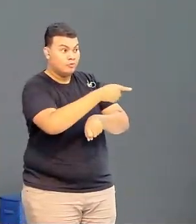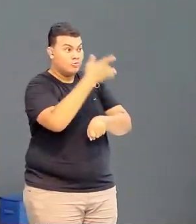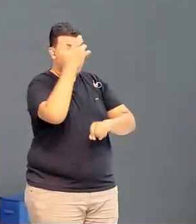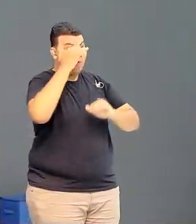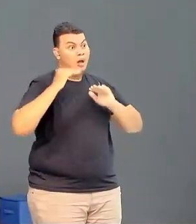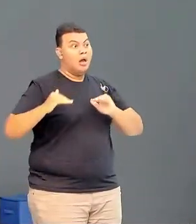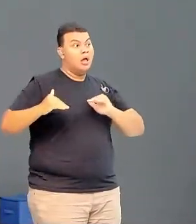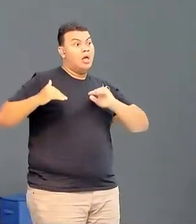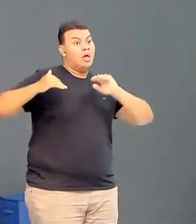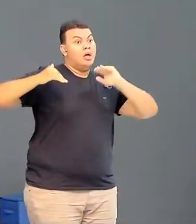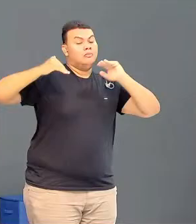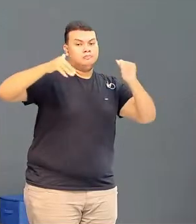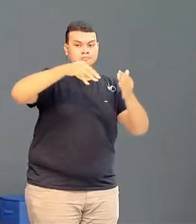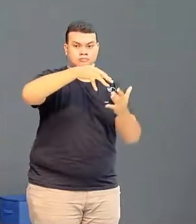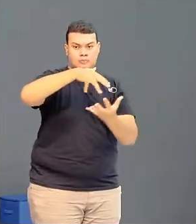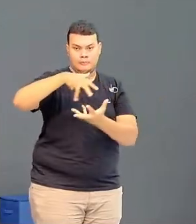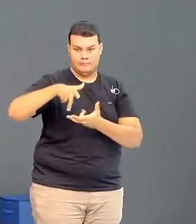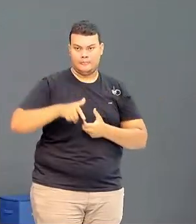terra.